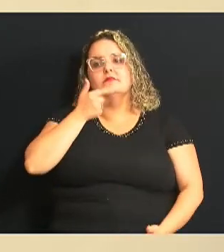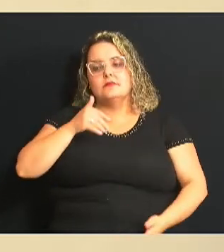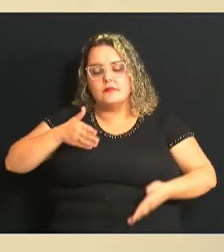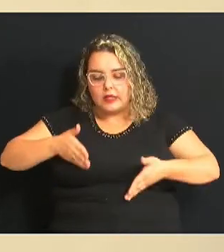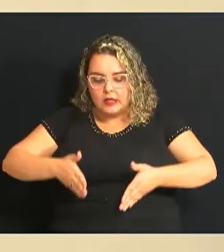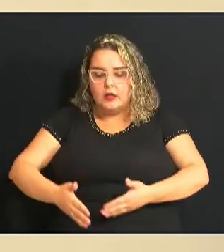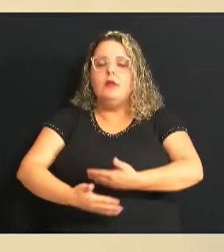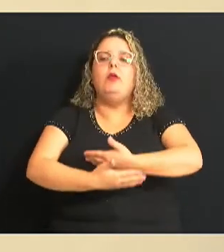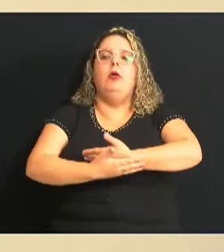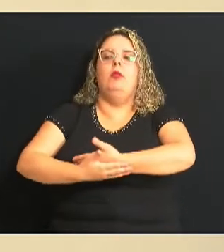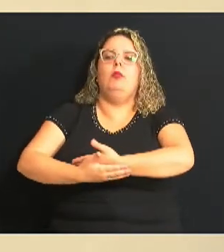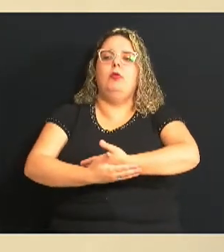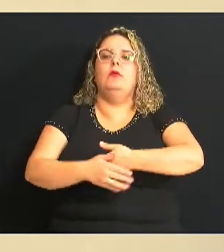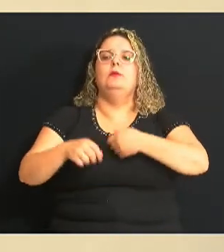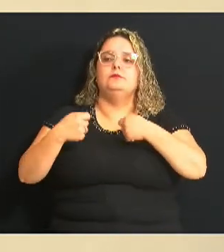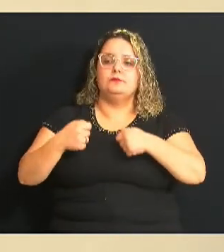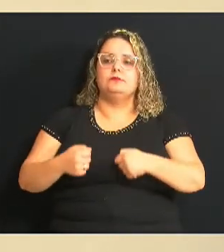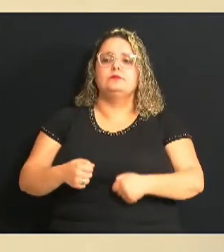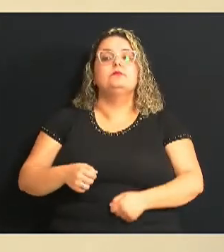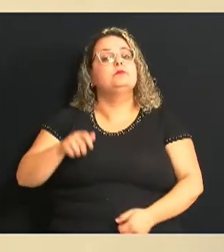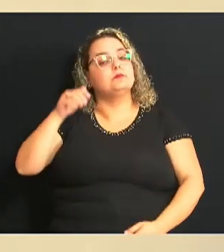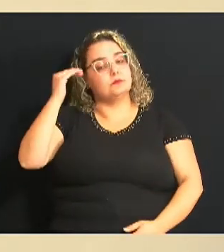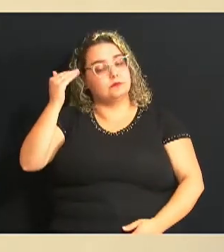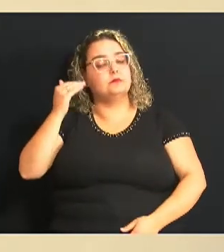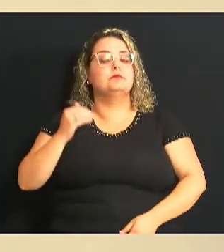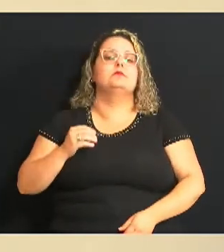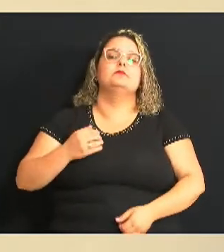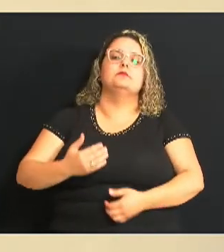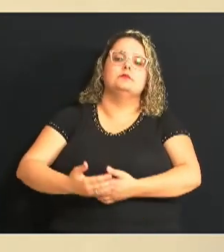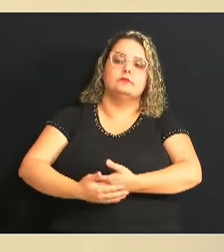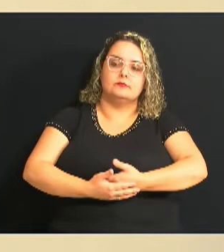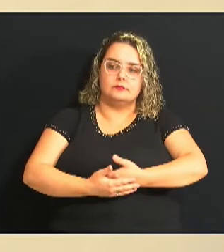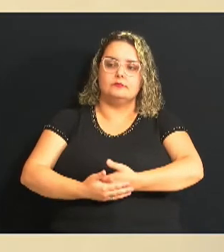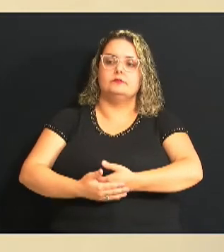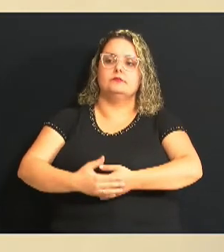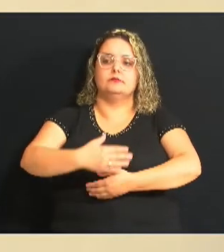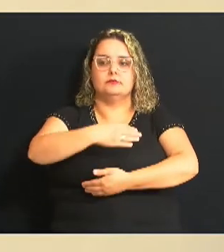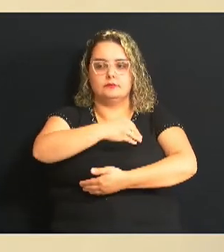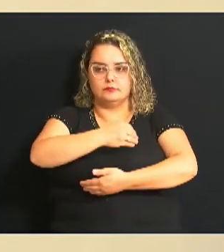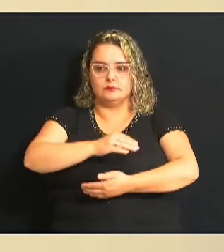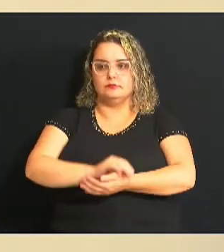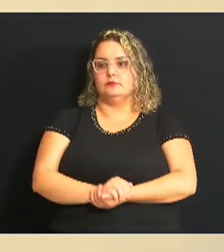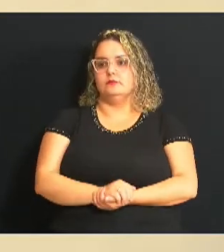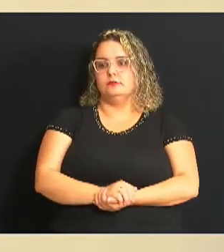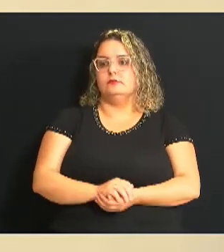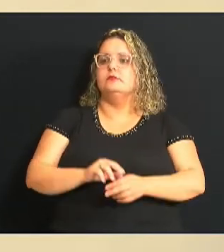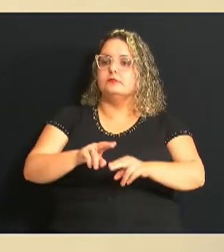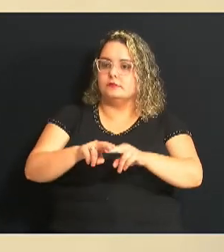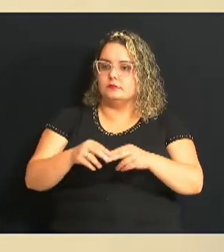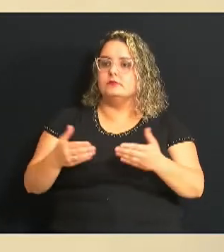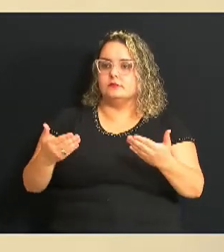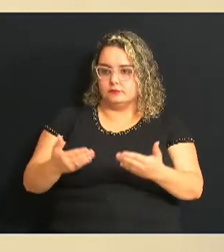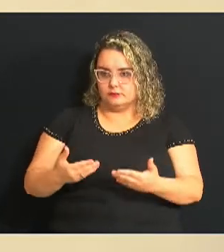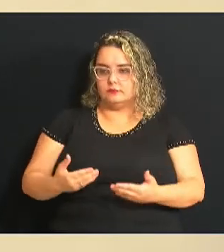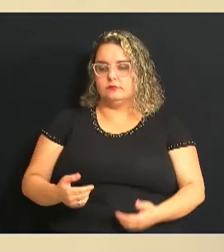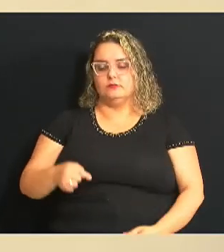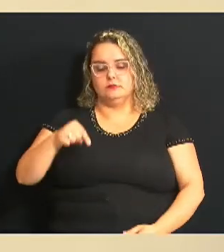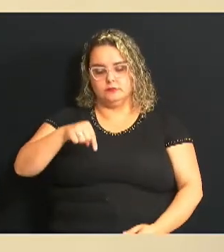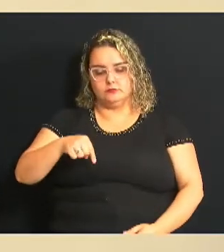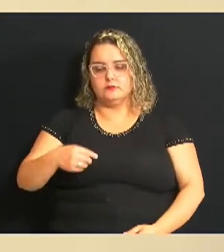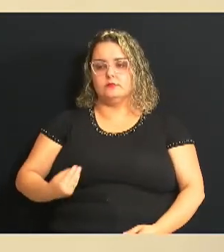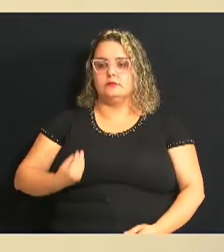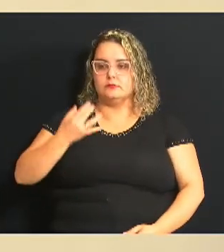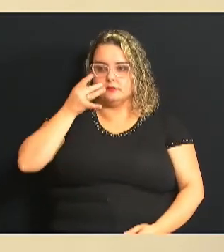já precisa de alguém para carregá-la e para amamentá-la. E, portanto, se hoje eu estou aqui, eu